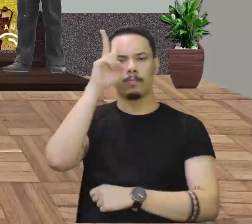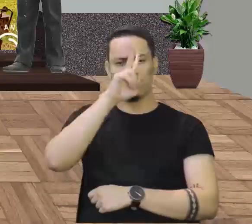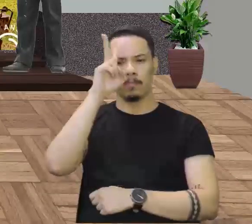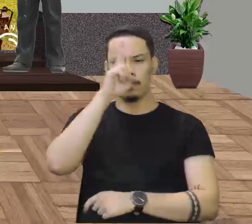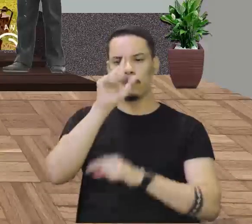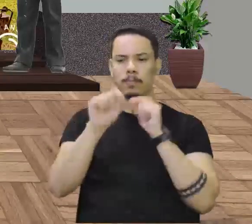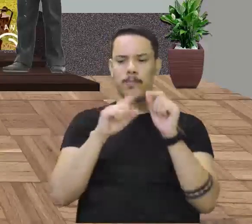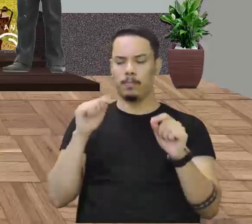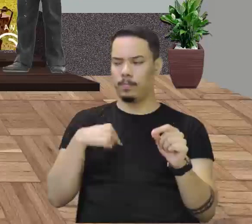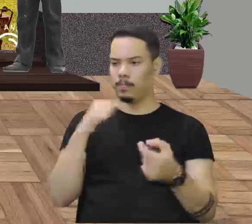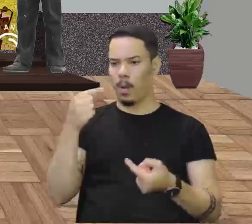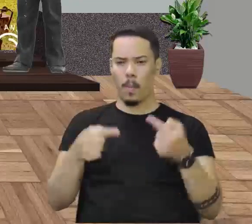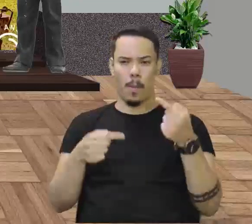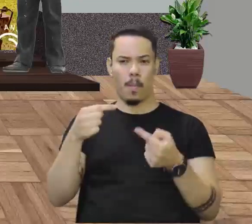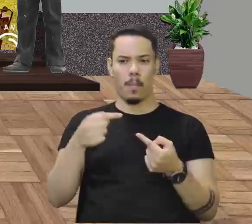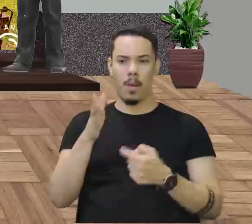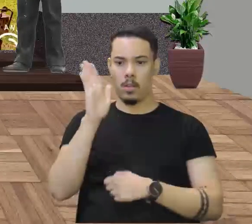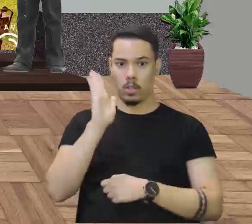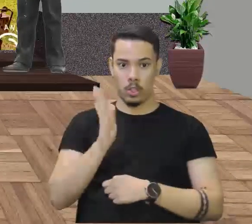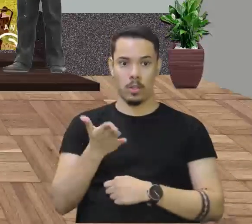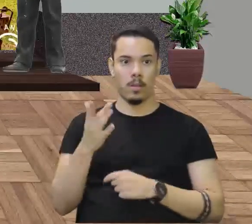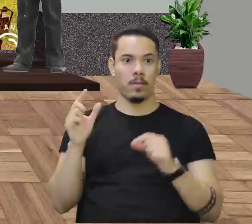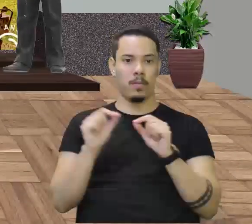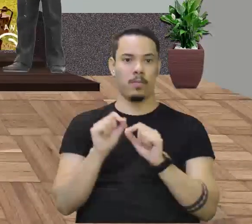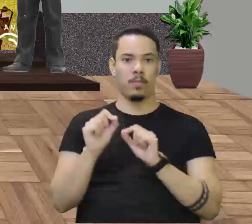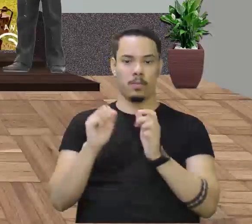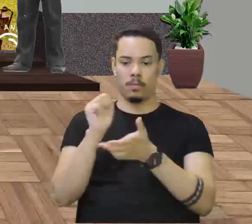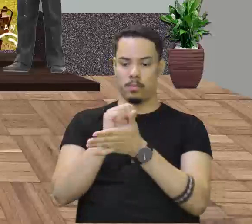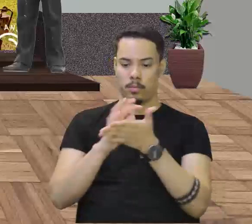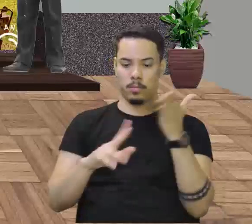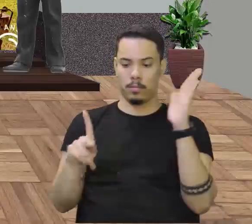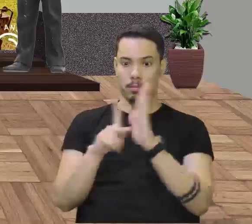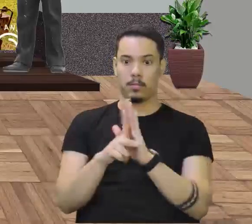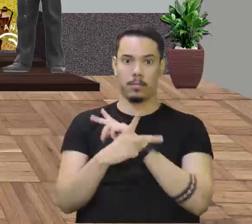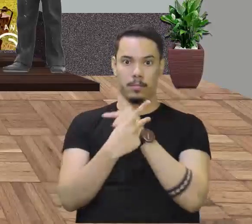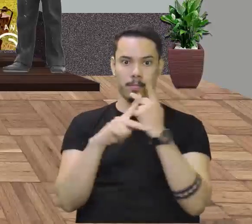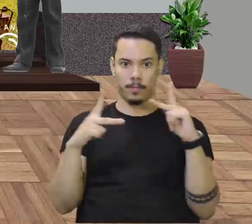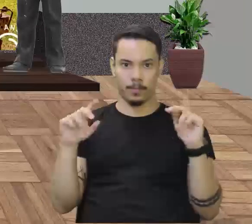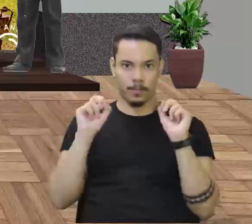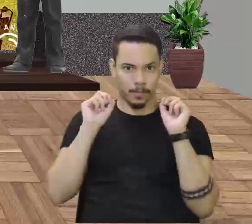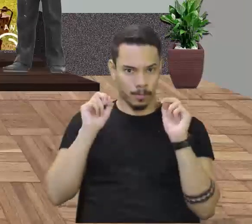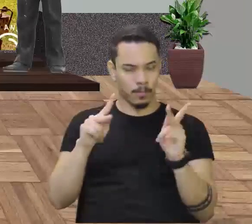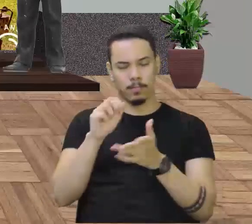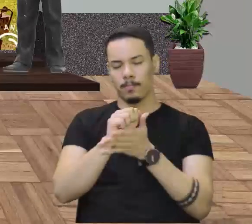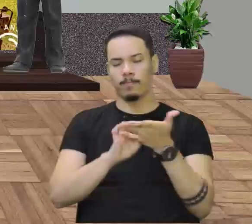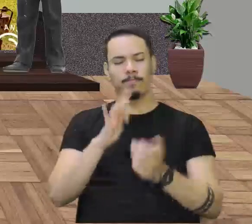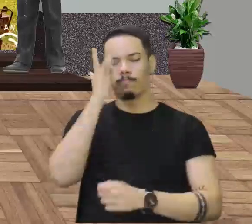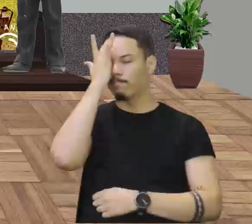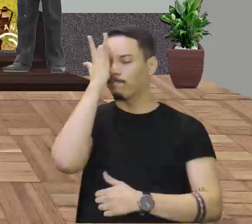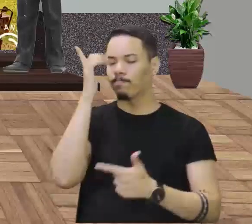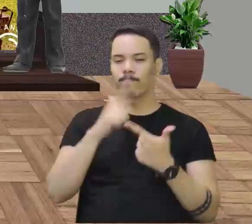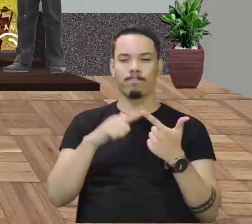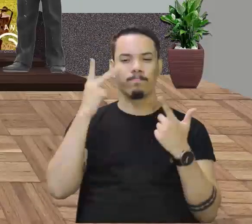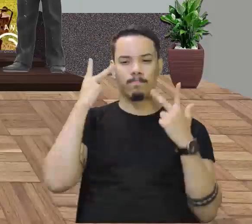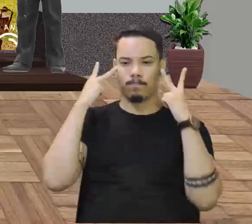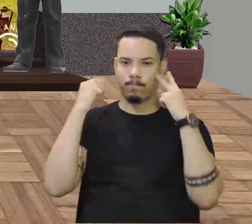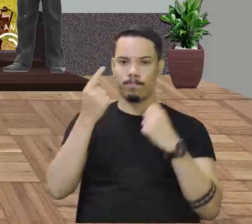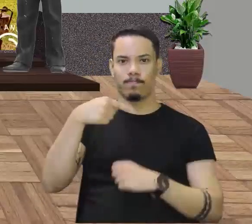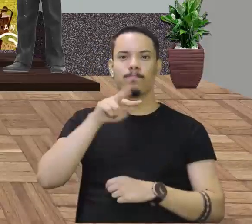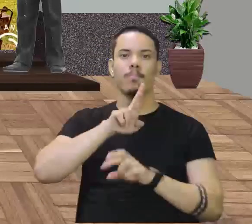lembrar do que nós discutimos e fazer a atividade de vocês. Atividade fácil, tranquila para vocês